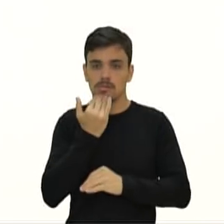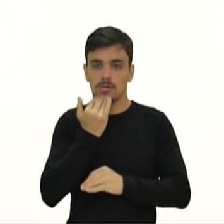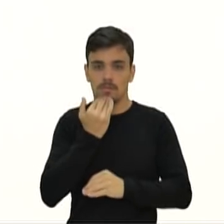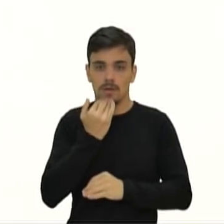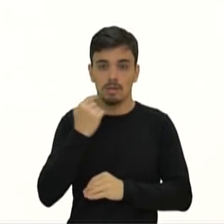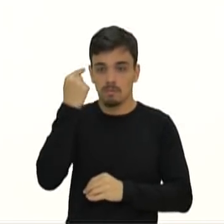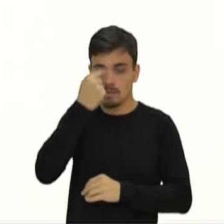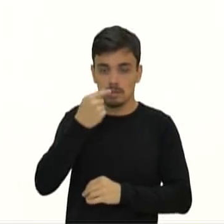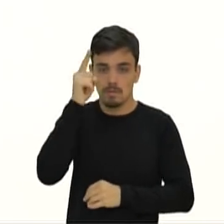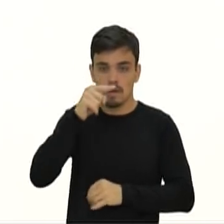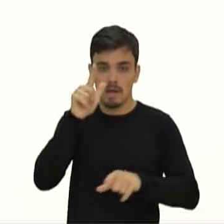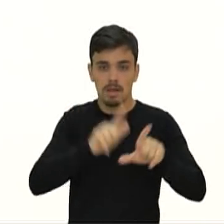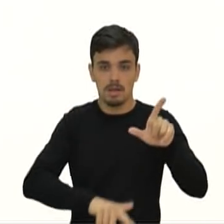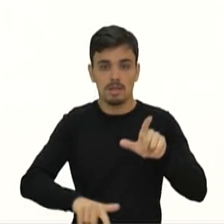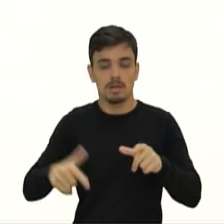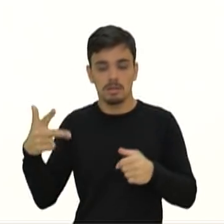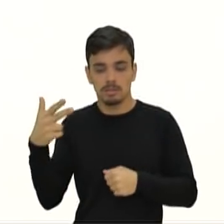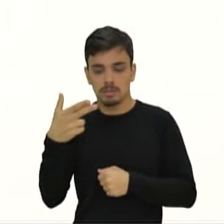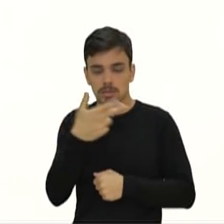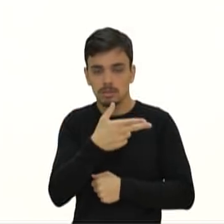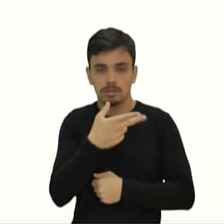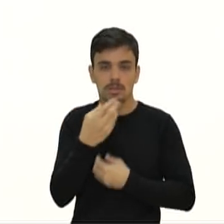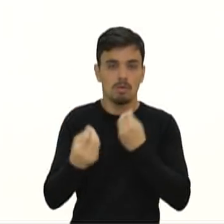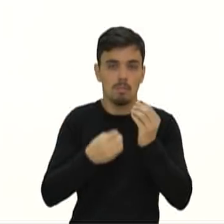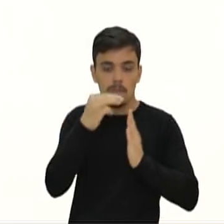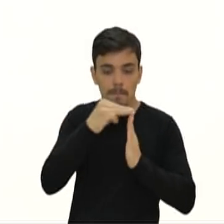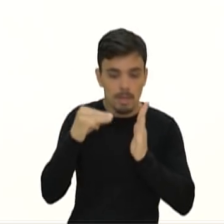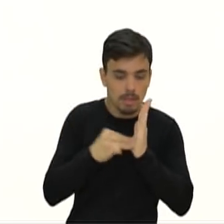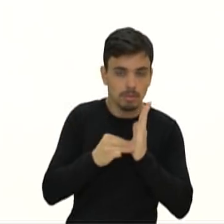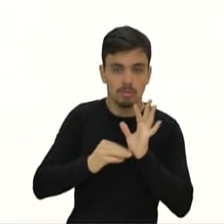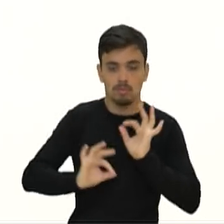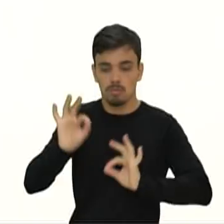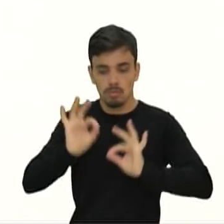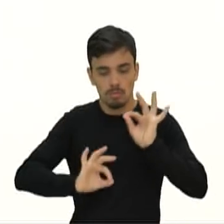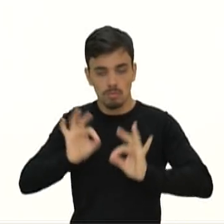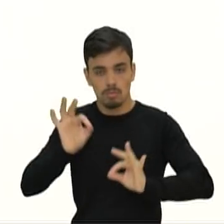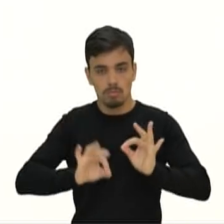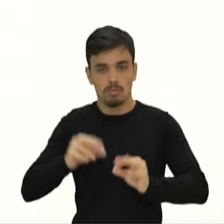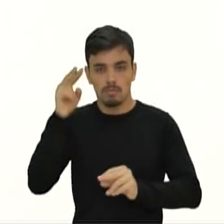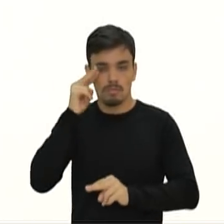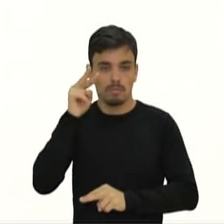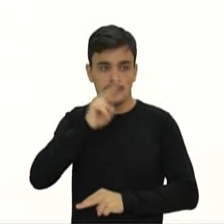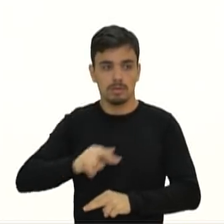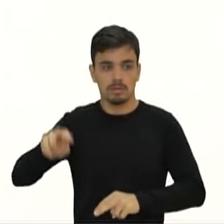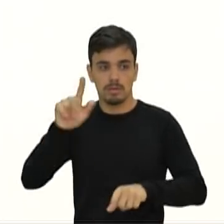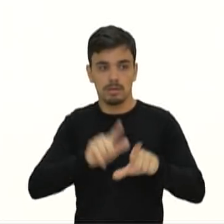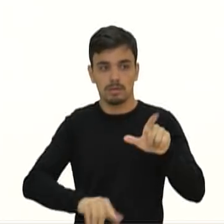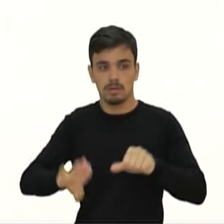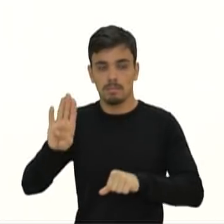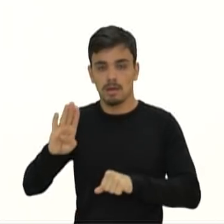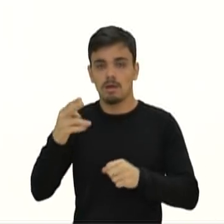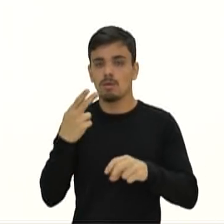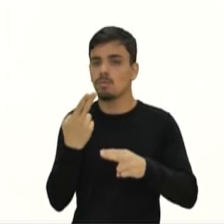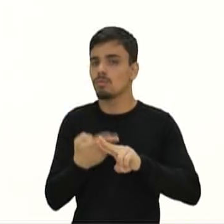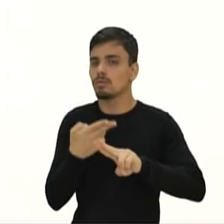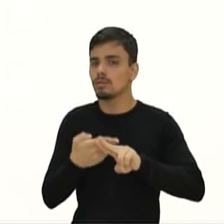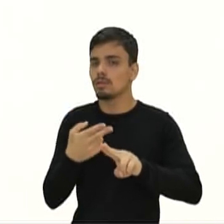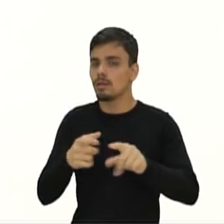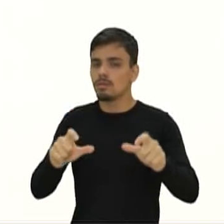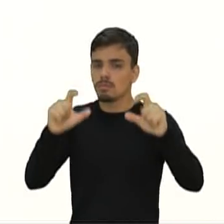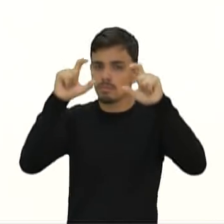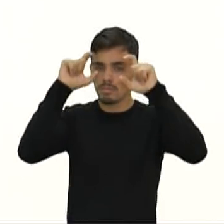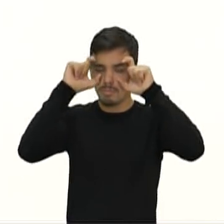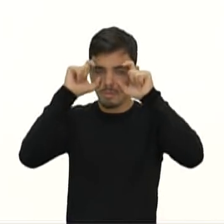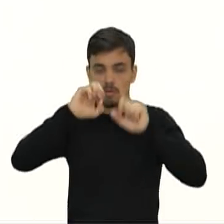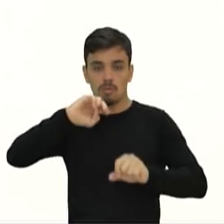cirurgia, como método de correção visual. Letra B, a utilização de óculos. Na letra C, a utilização